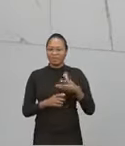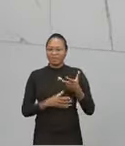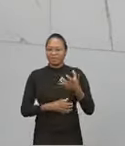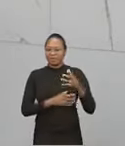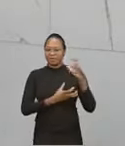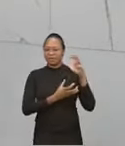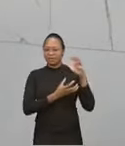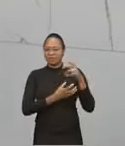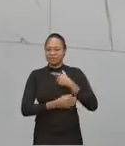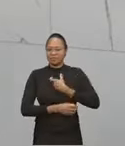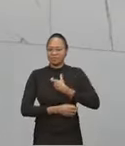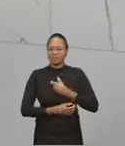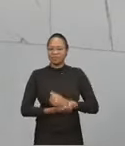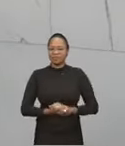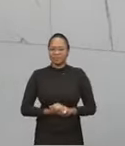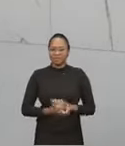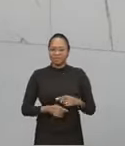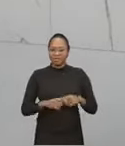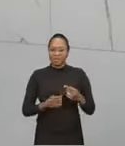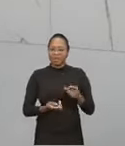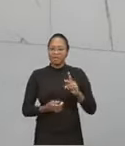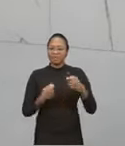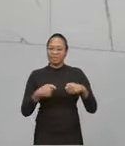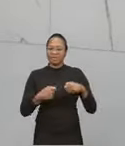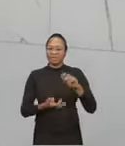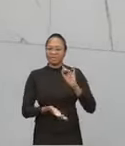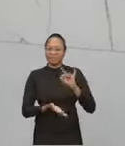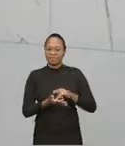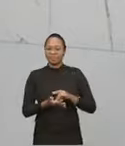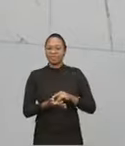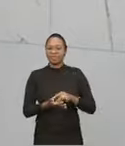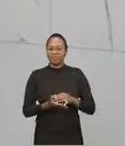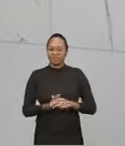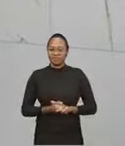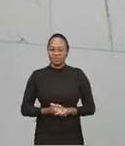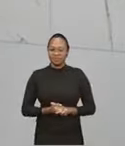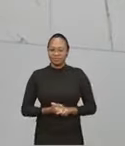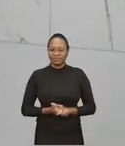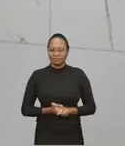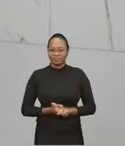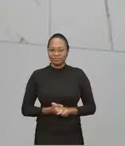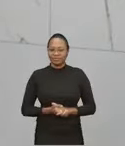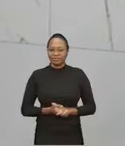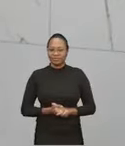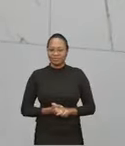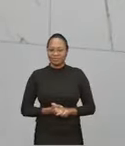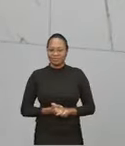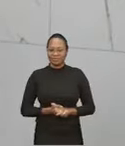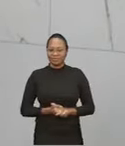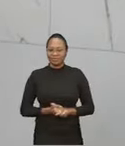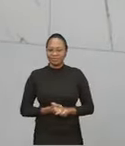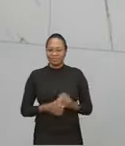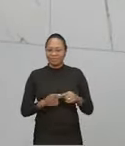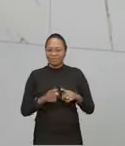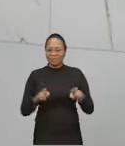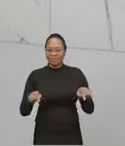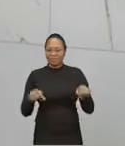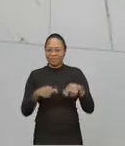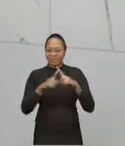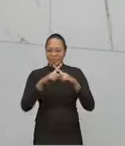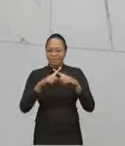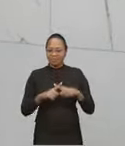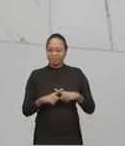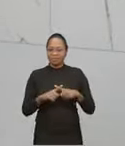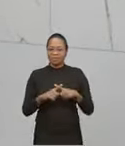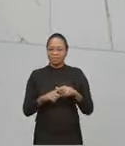precisa de fato, Niltinho, é que volte os campeonatos amadores, mas como aquele campeonato de veterano de Arembepe, que